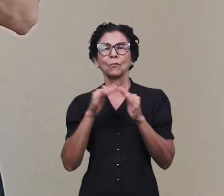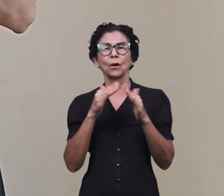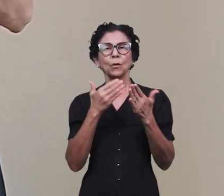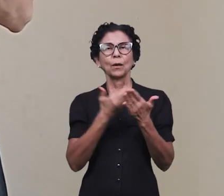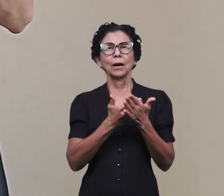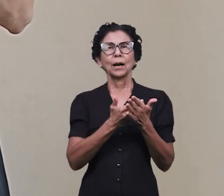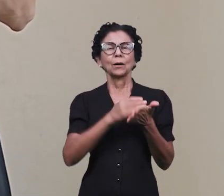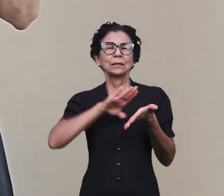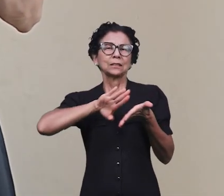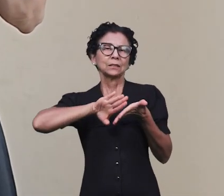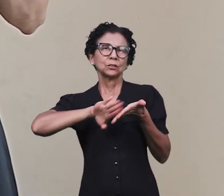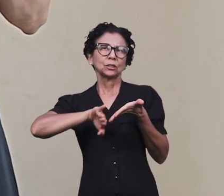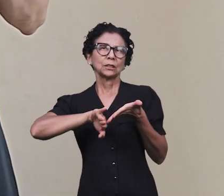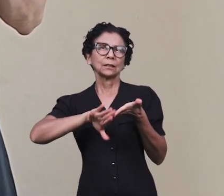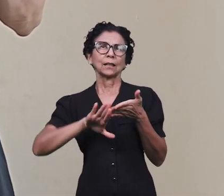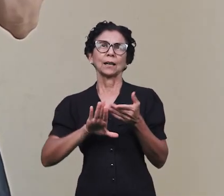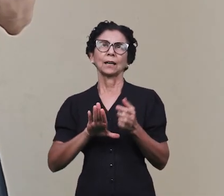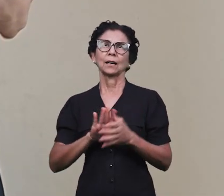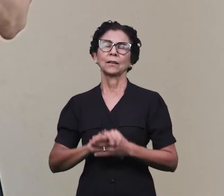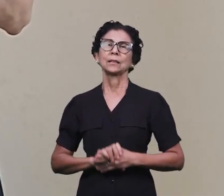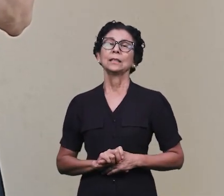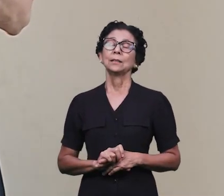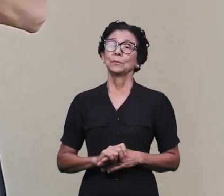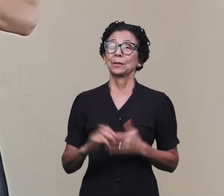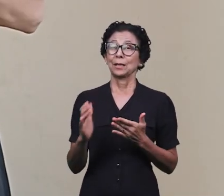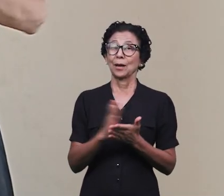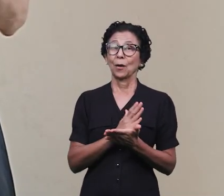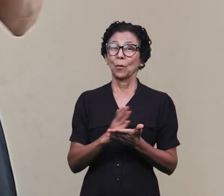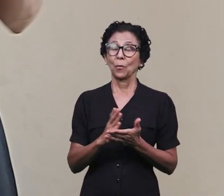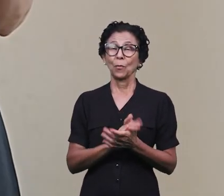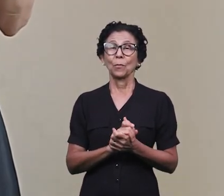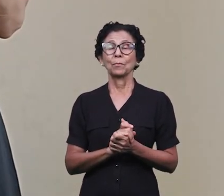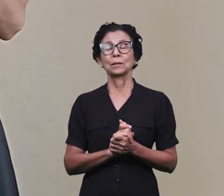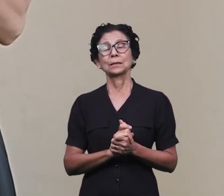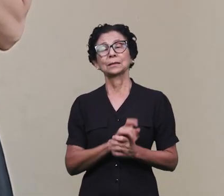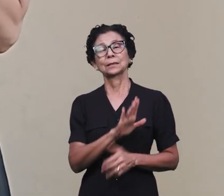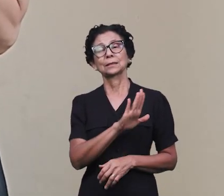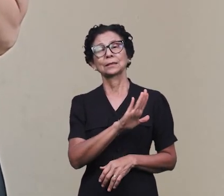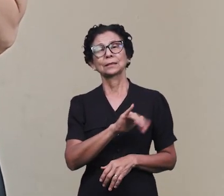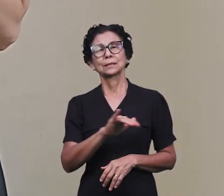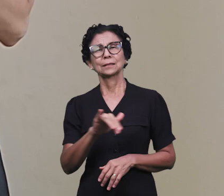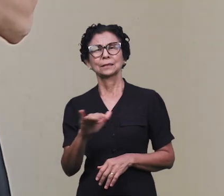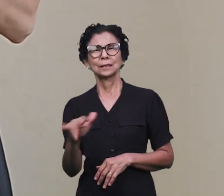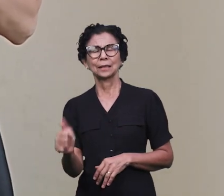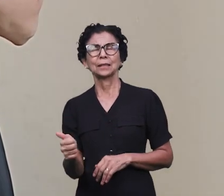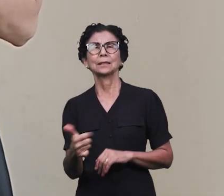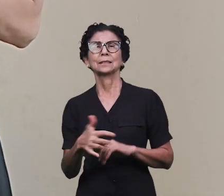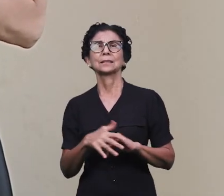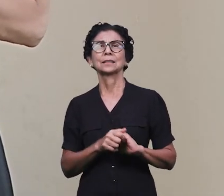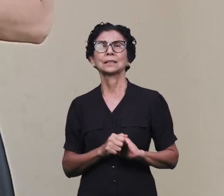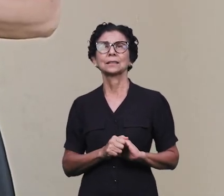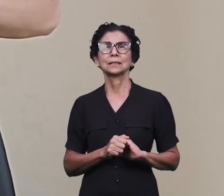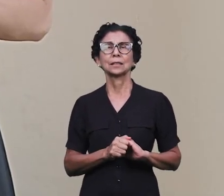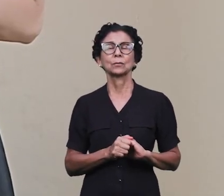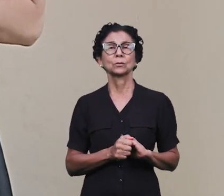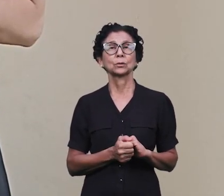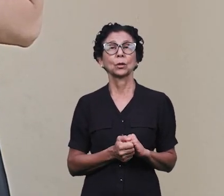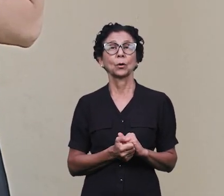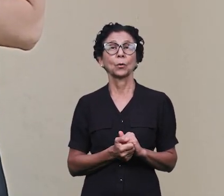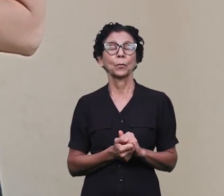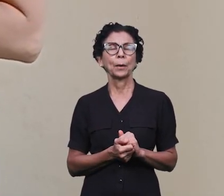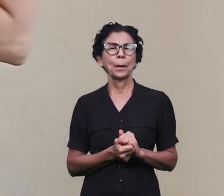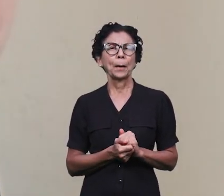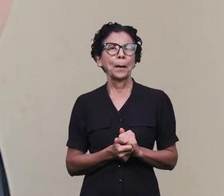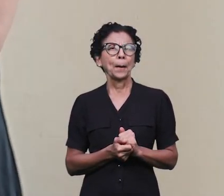espectro autista ou até mesmo crianças que são hiperativas, que quanto mais nós conseguimos focar naquilo que é a